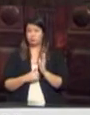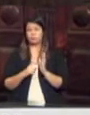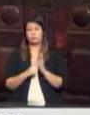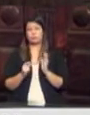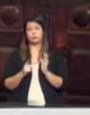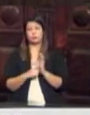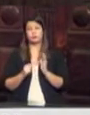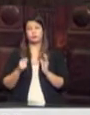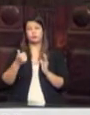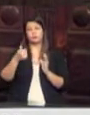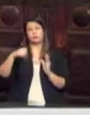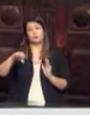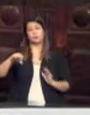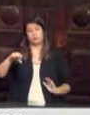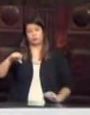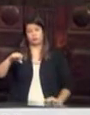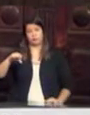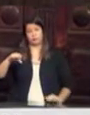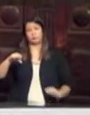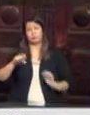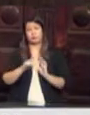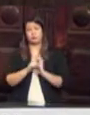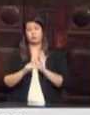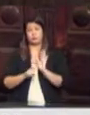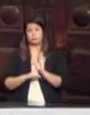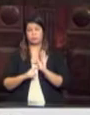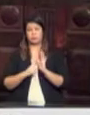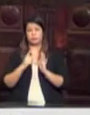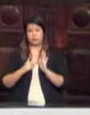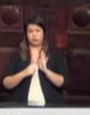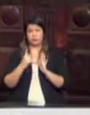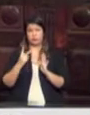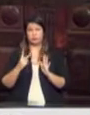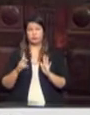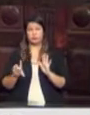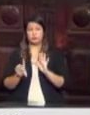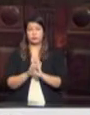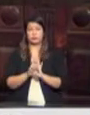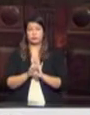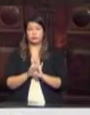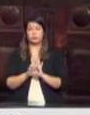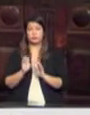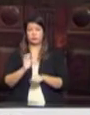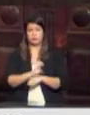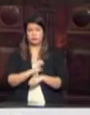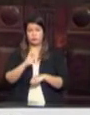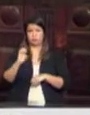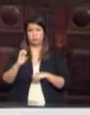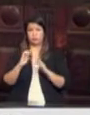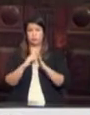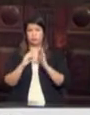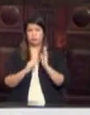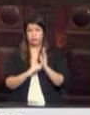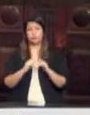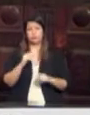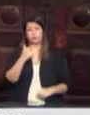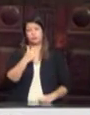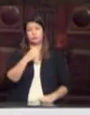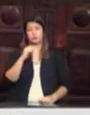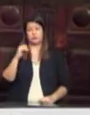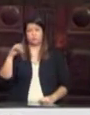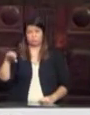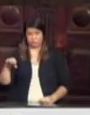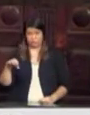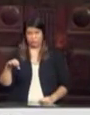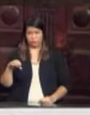o artigo 19 e os parágrafos 1º e 2º da Lei Estadual 5628 de 2009, que